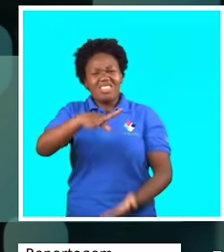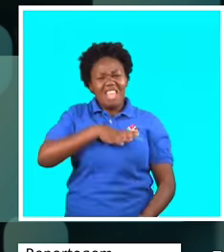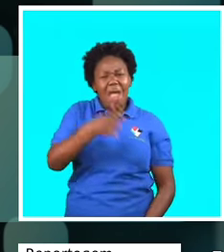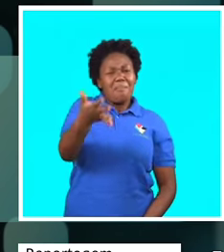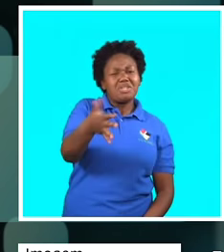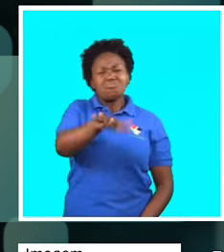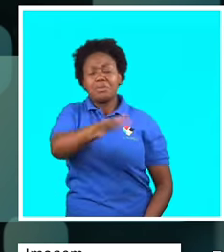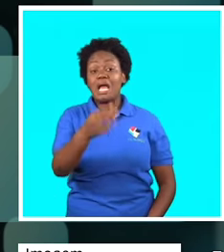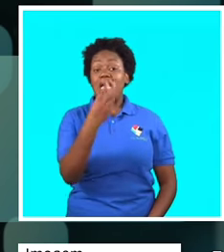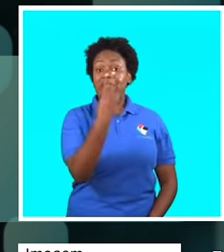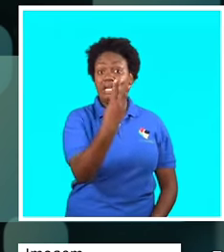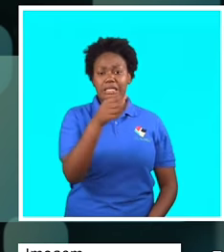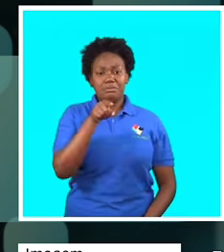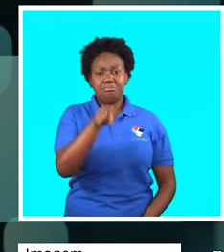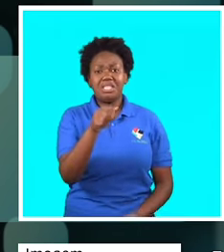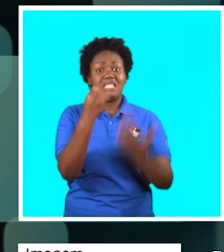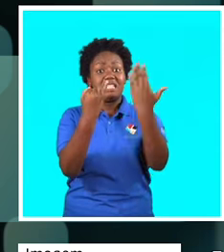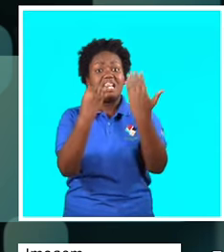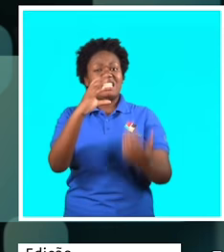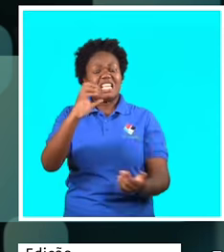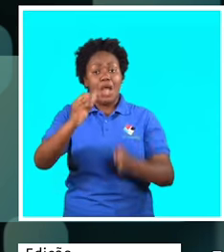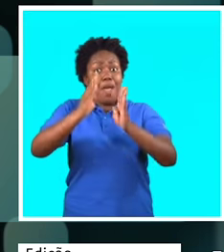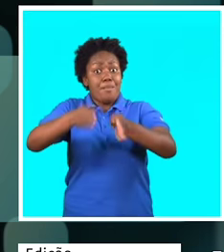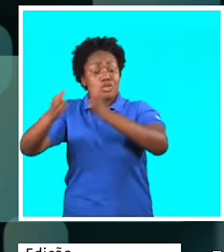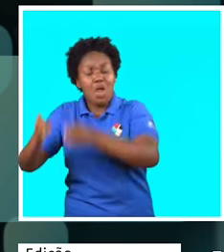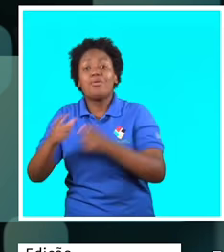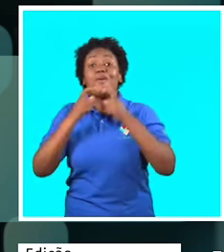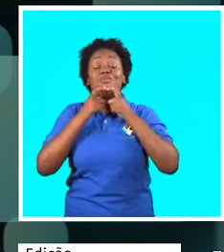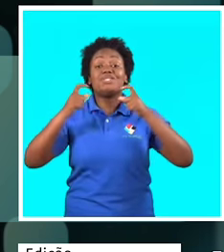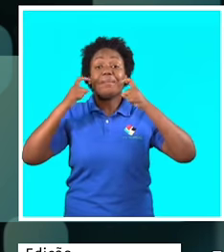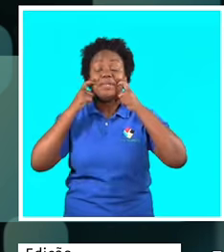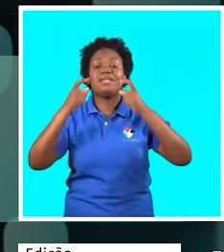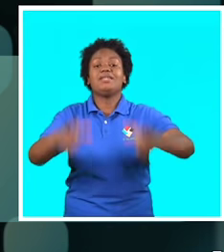Em Moçambique, existem perto de 3.600 hipotilépticos.